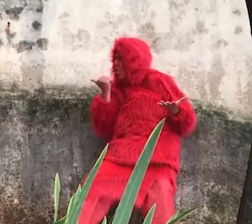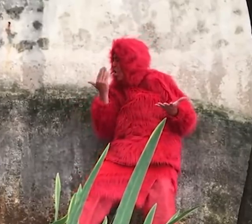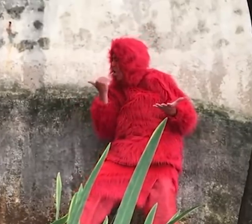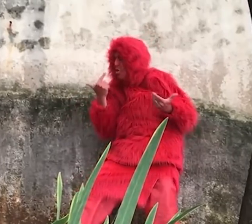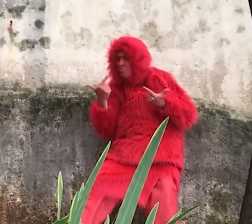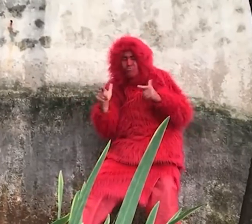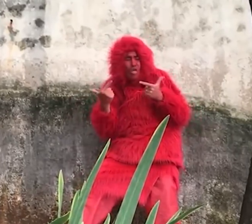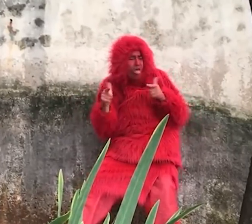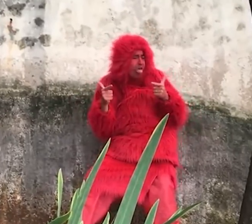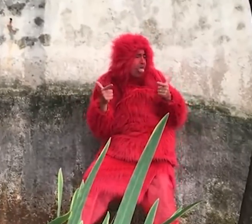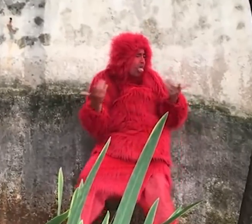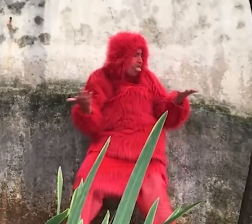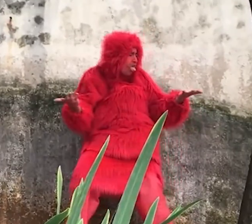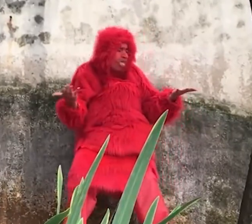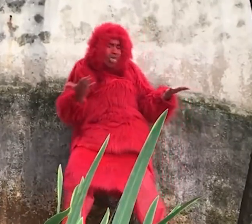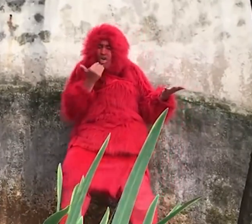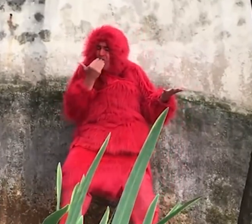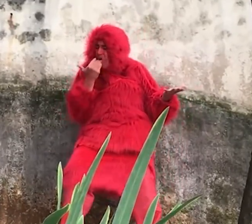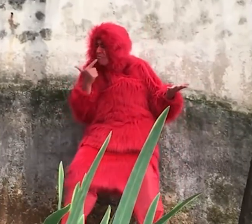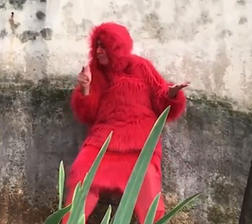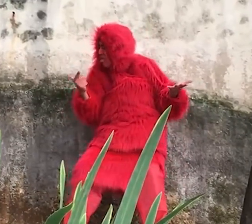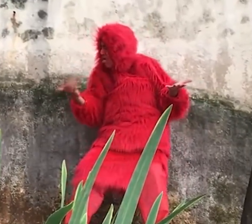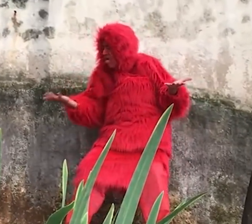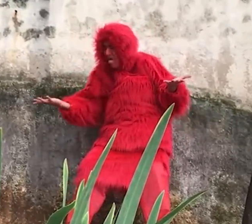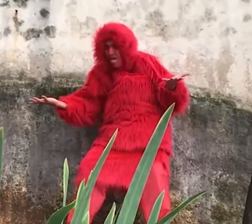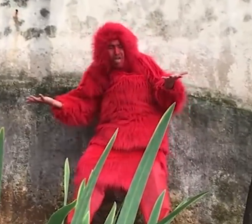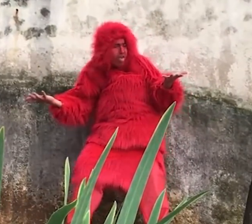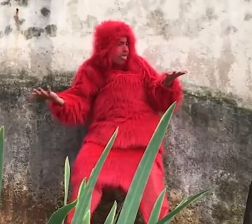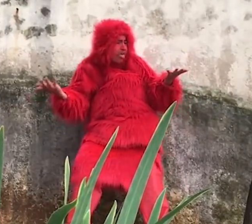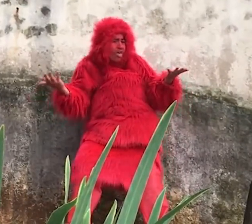E aqui não tem o que comer.